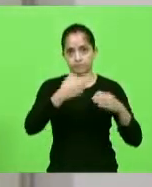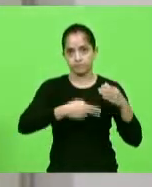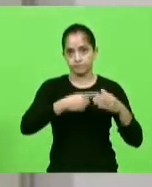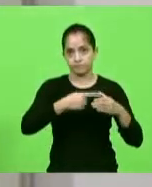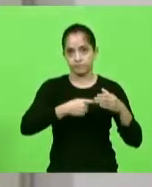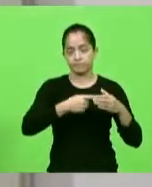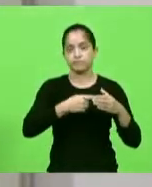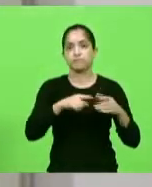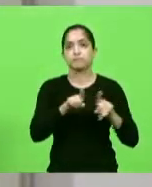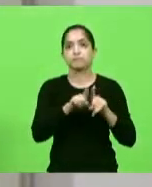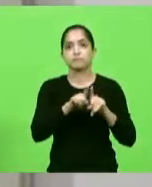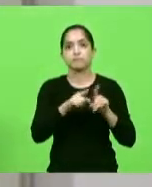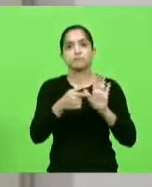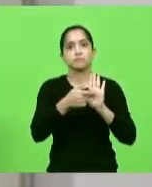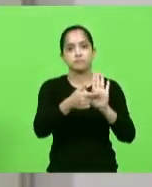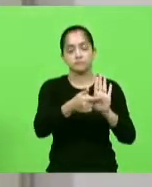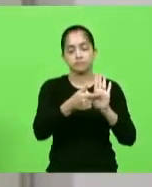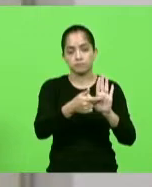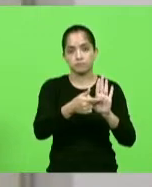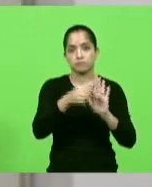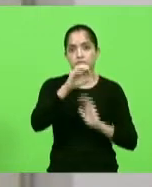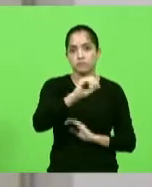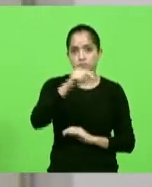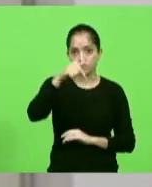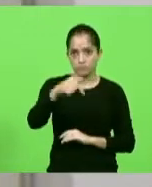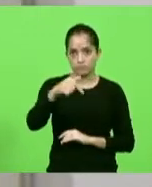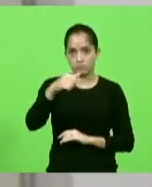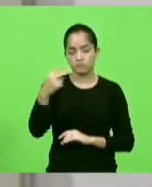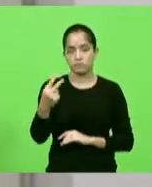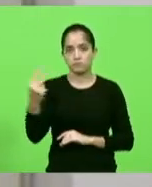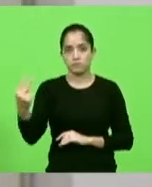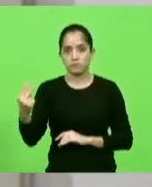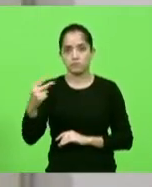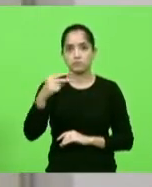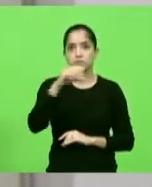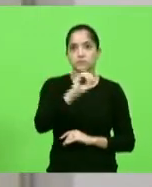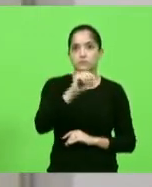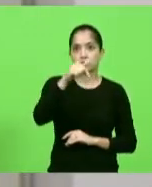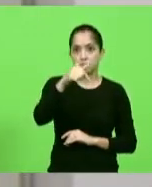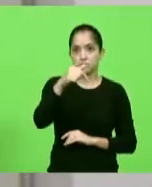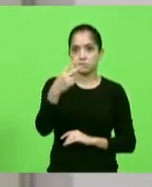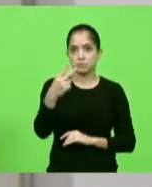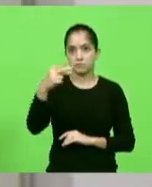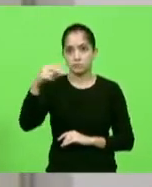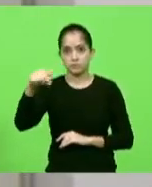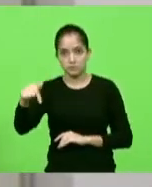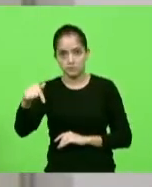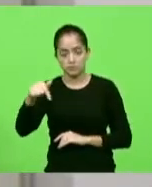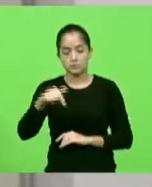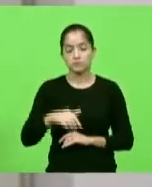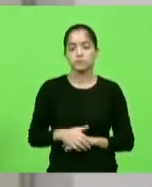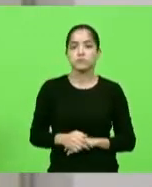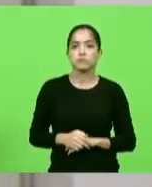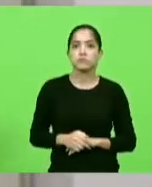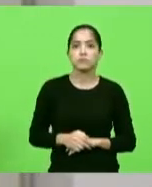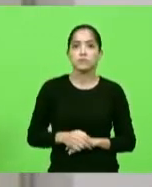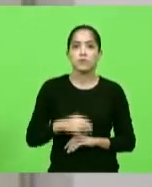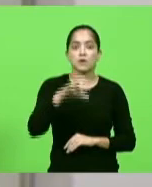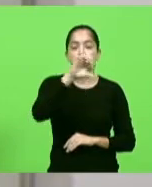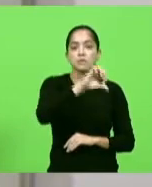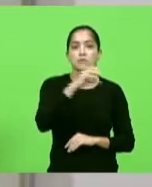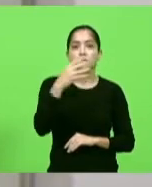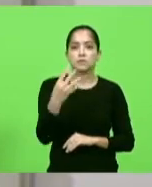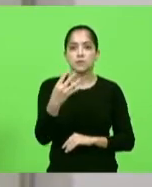destinatários as indicações 0722, 0727, 0747, 0794,